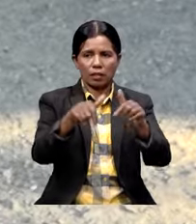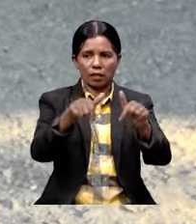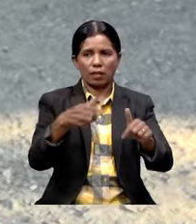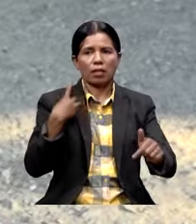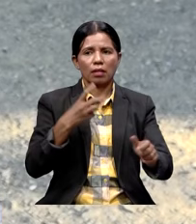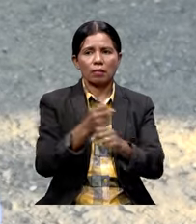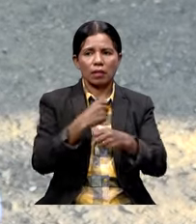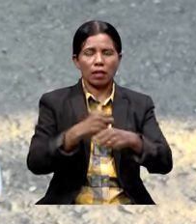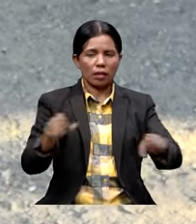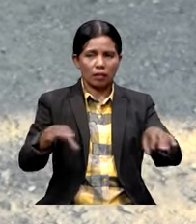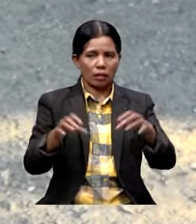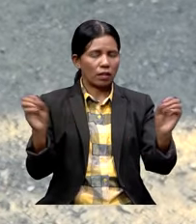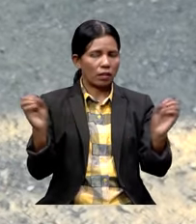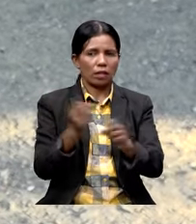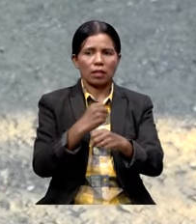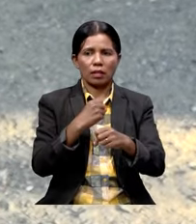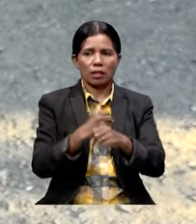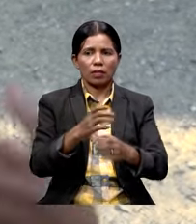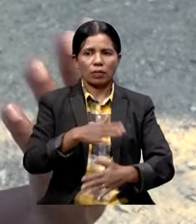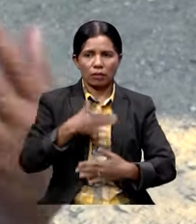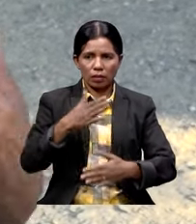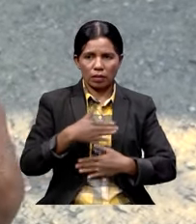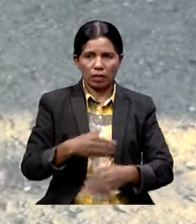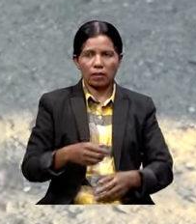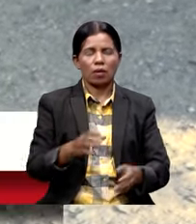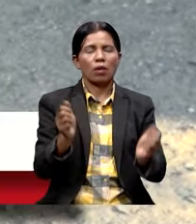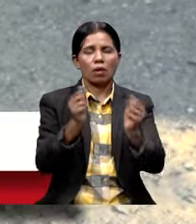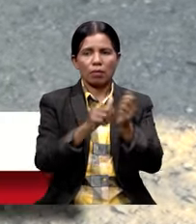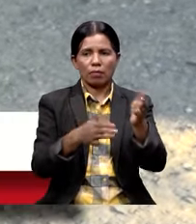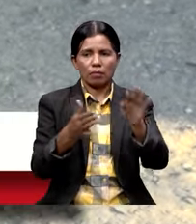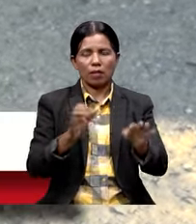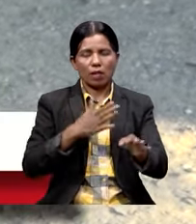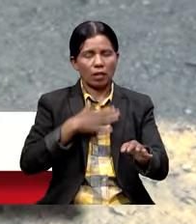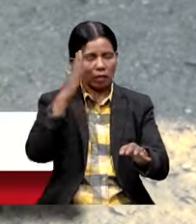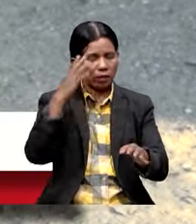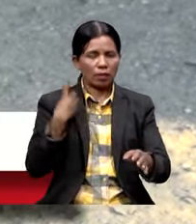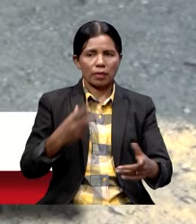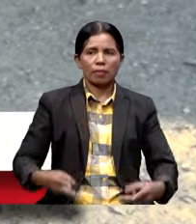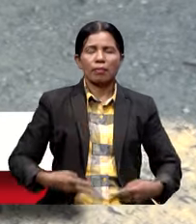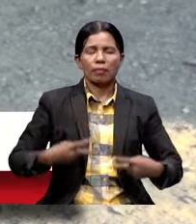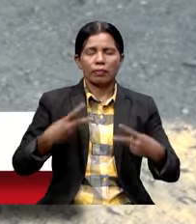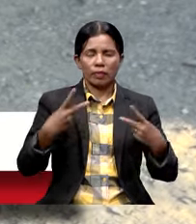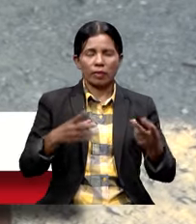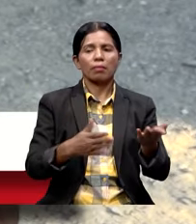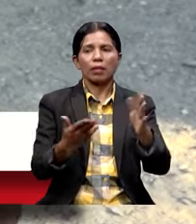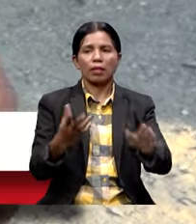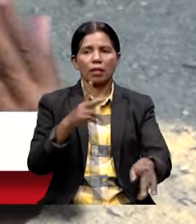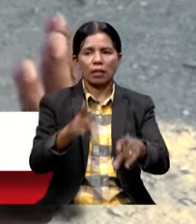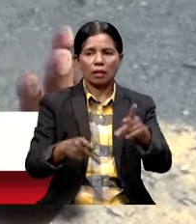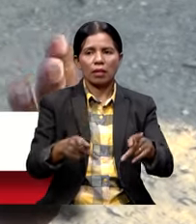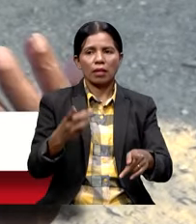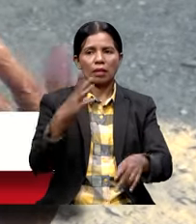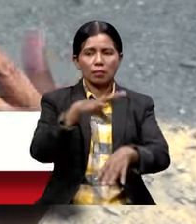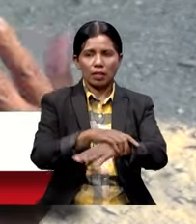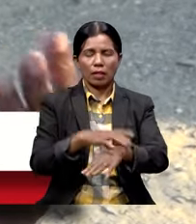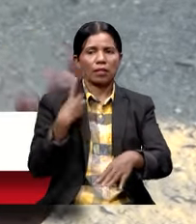halo serviço ne, los de nato ho contente lai, ho mate. Hanoi nam ne vida ne am foba mate. De ni dene ma kema ka hanoi ba ma kair